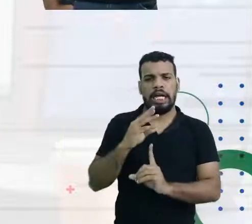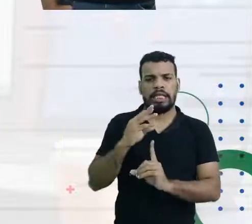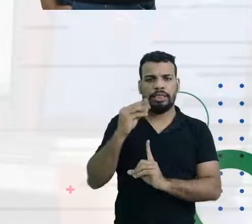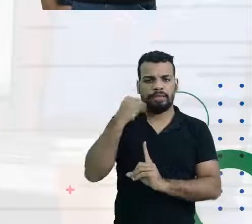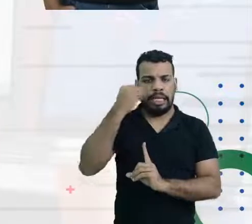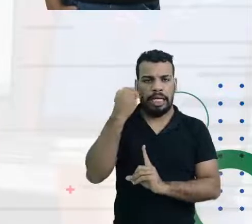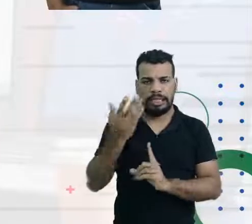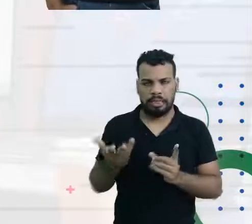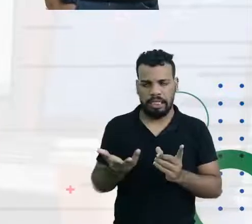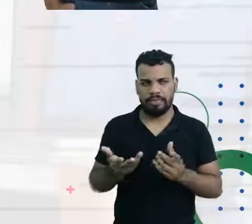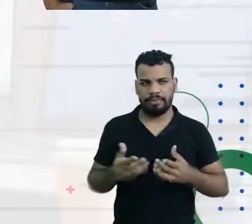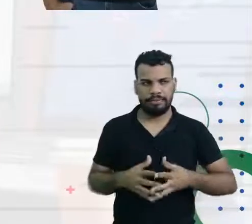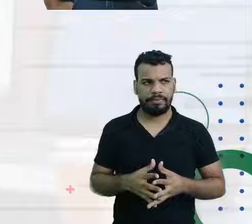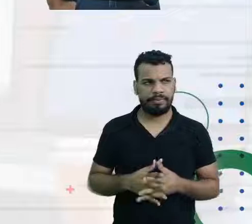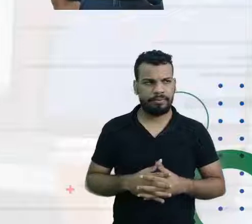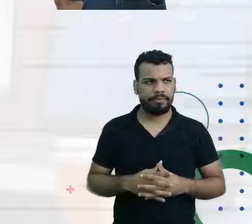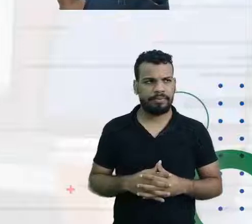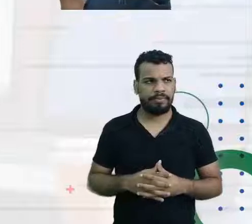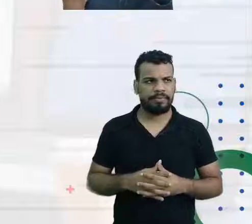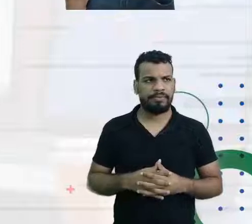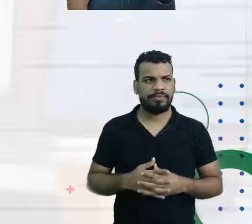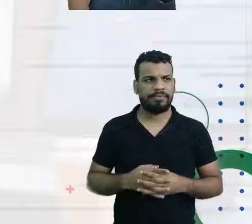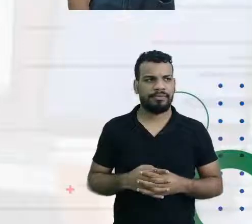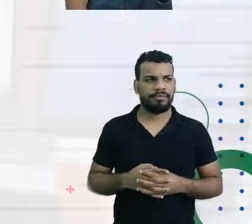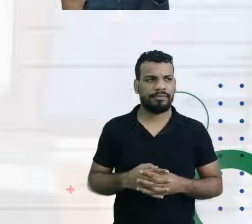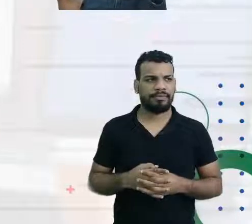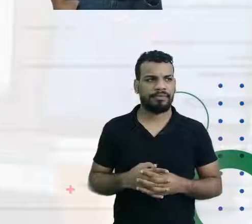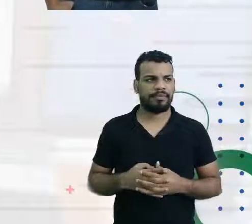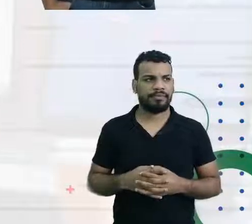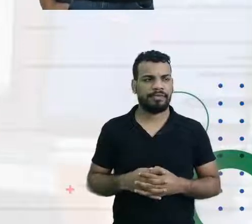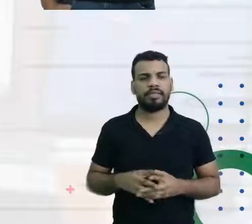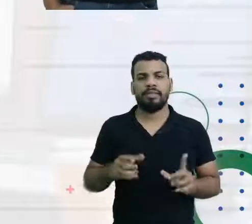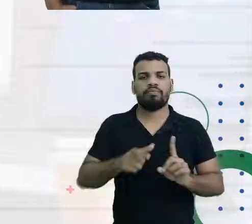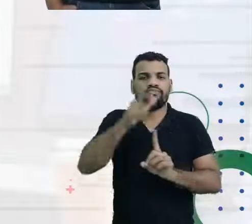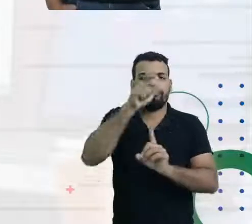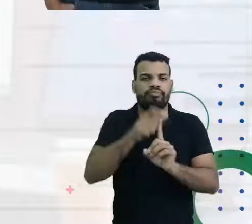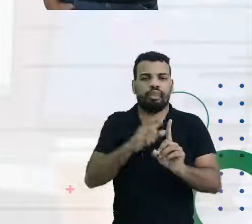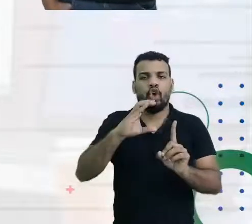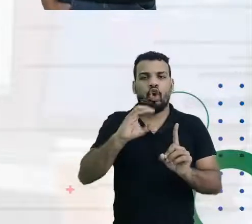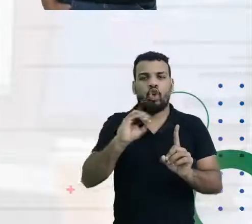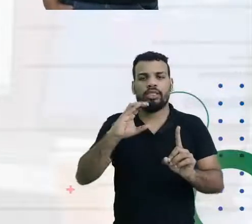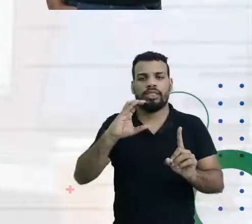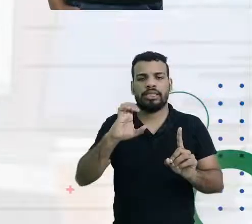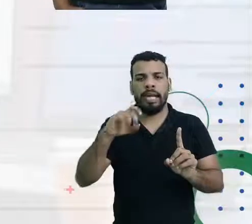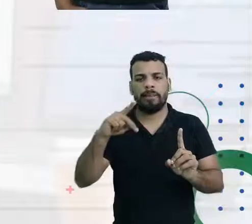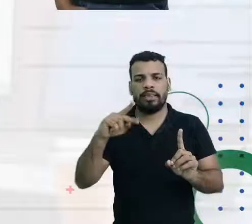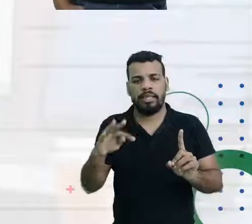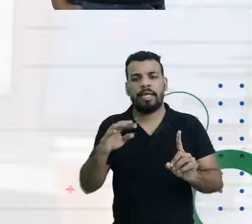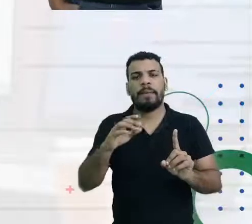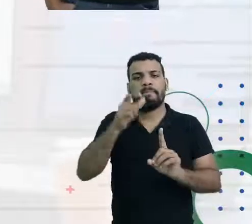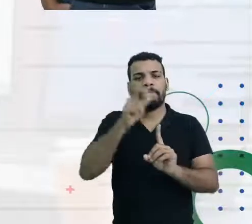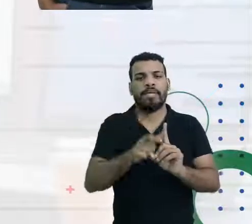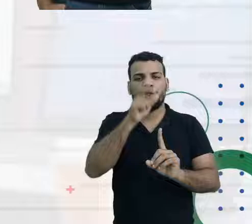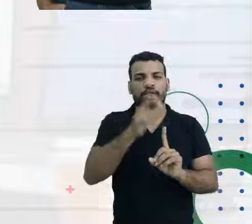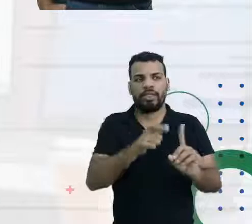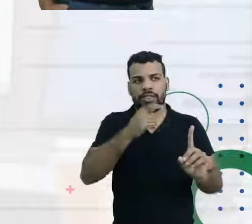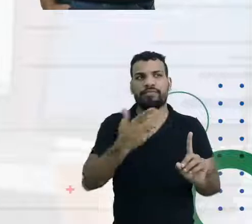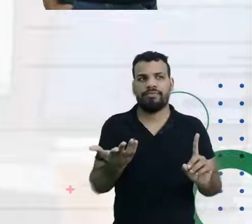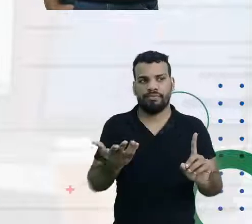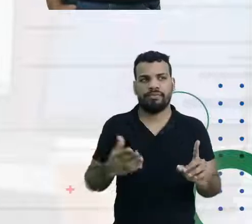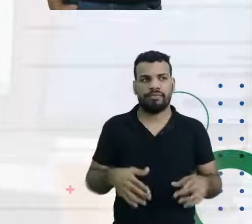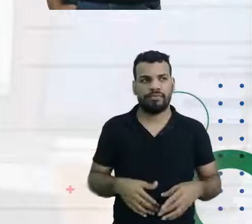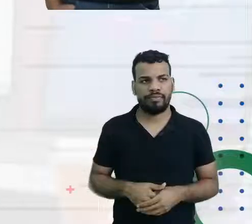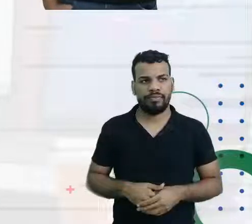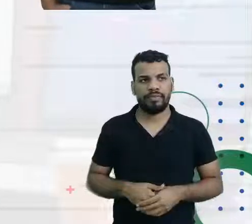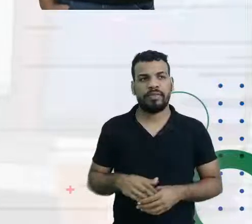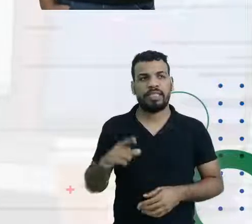Beleza? Bom, vamos falar um pouquinho aqui de conceito de personagens, né? E a gente já entra muito naquilo que eu disse. A